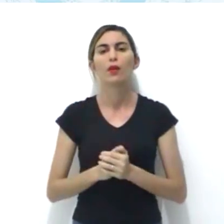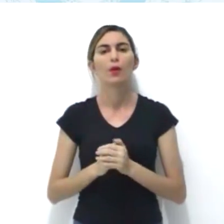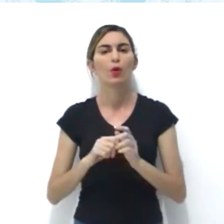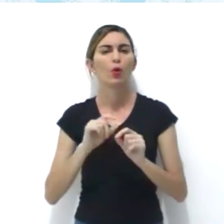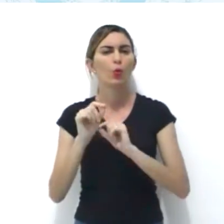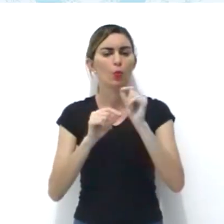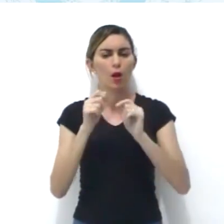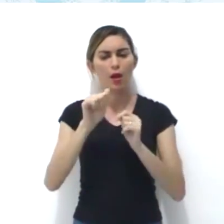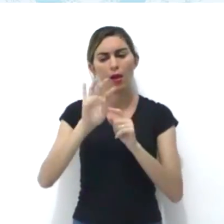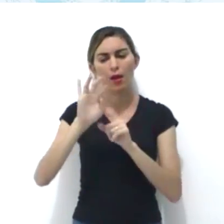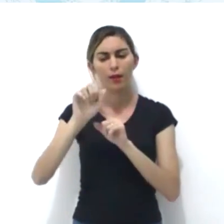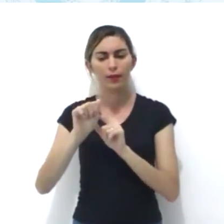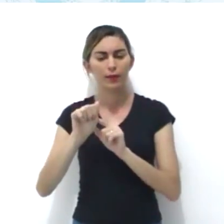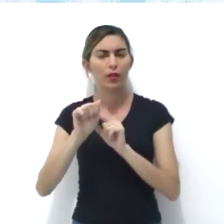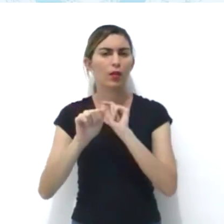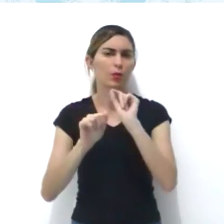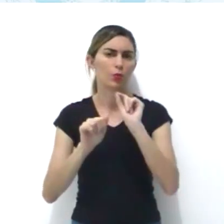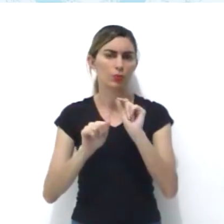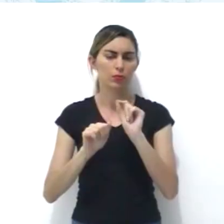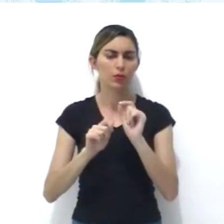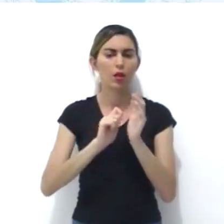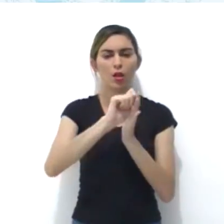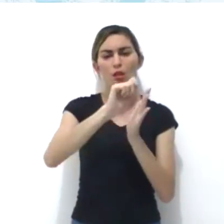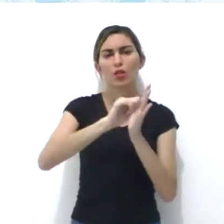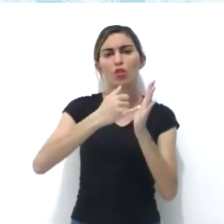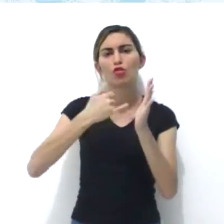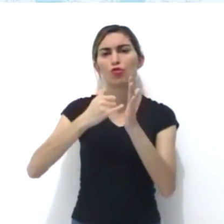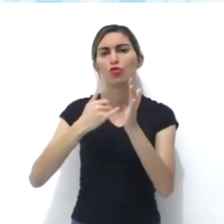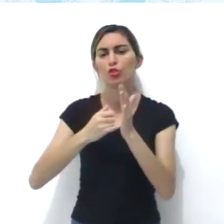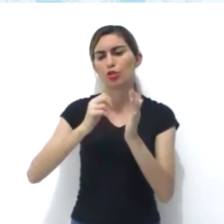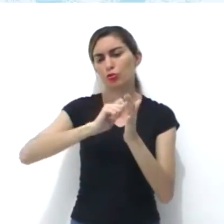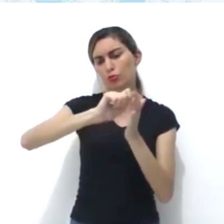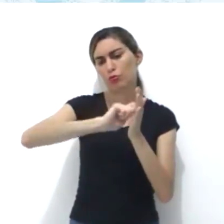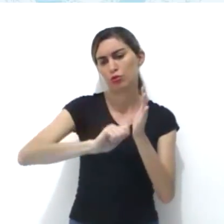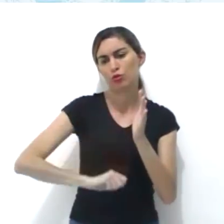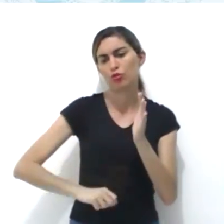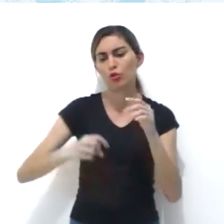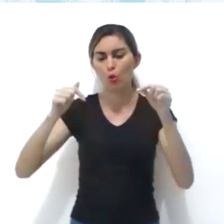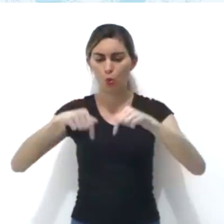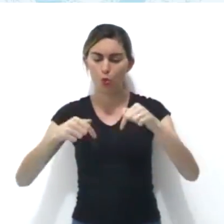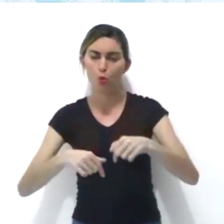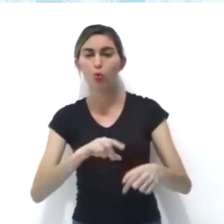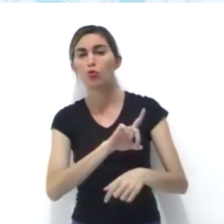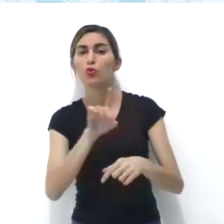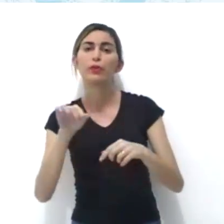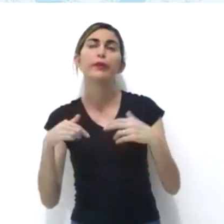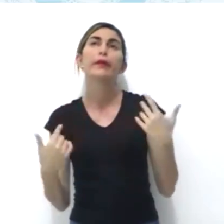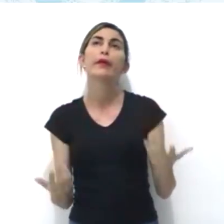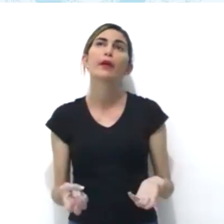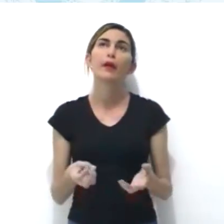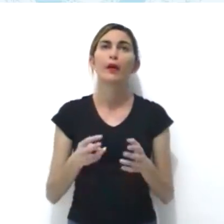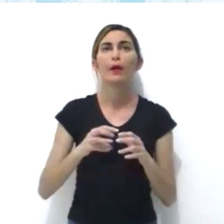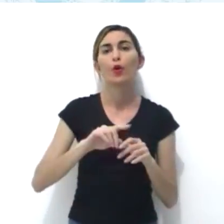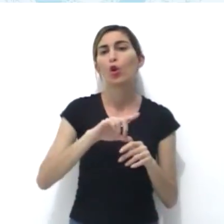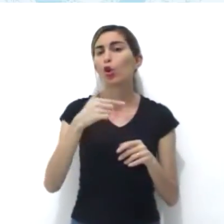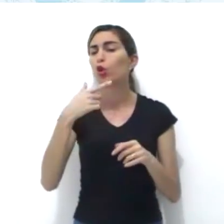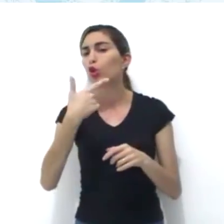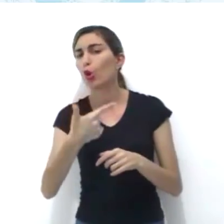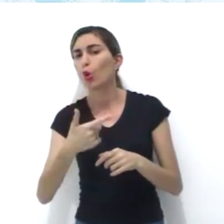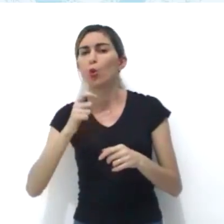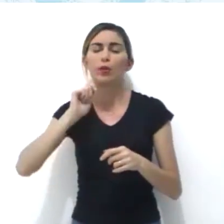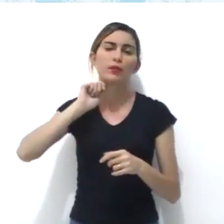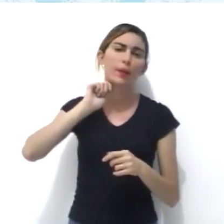um diário de bordo. Mas uma ata é um registro ali por escrito. Hoje, no